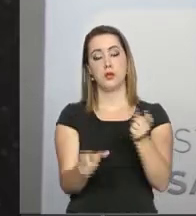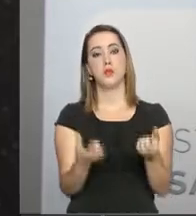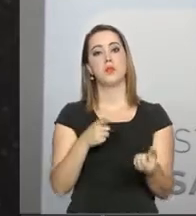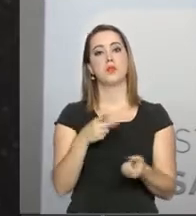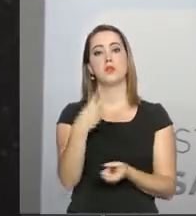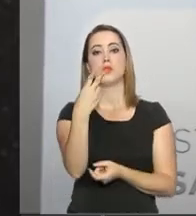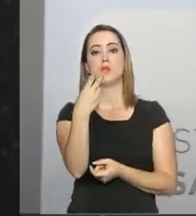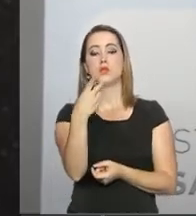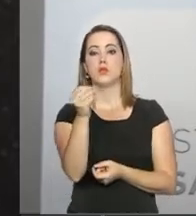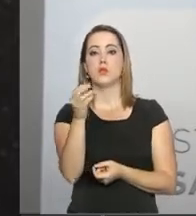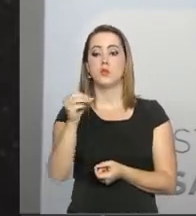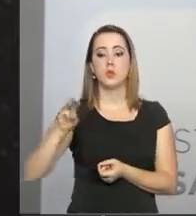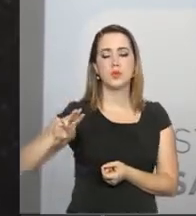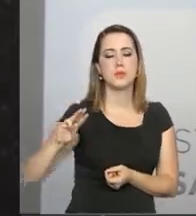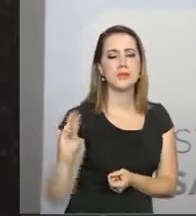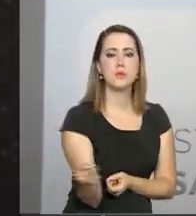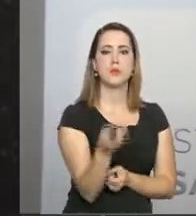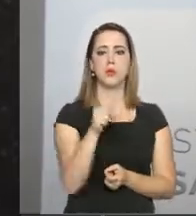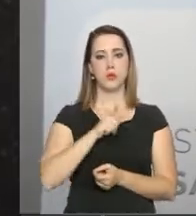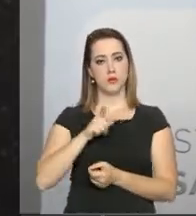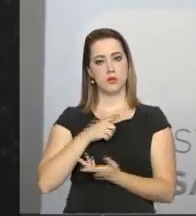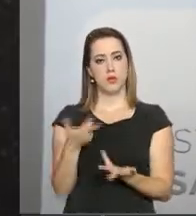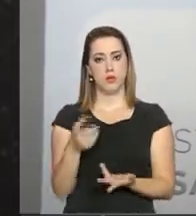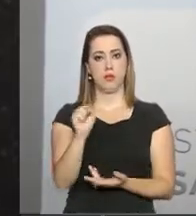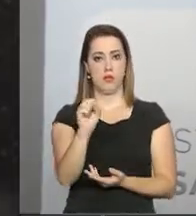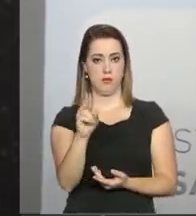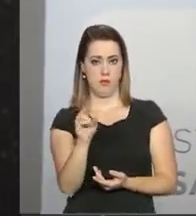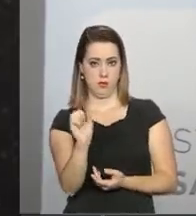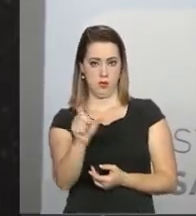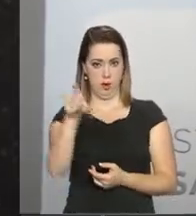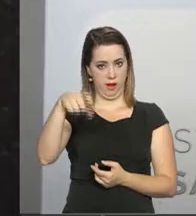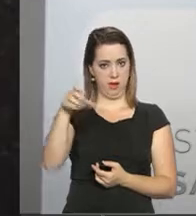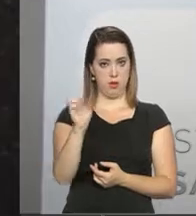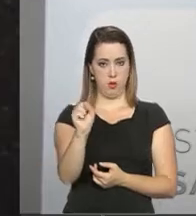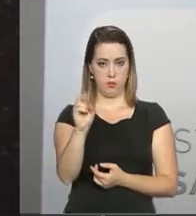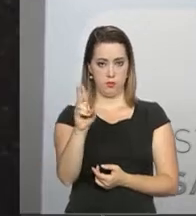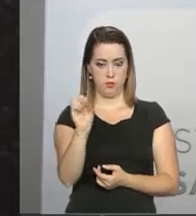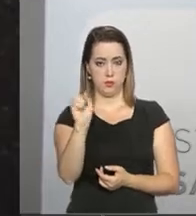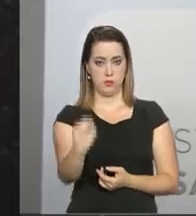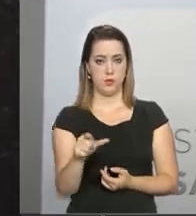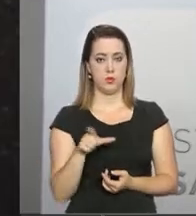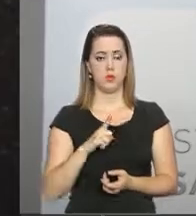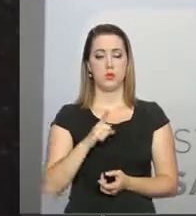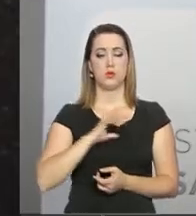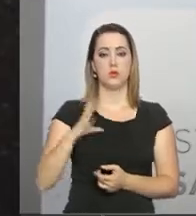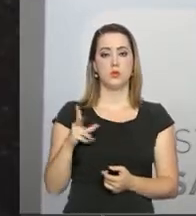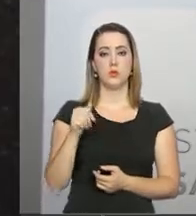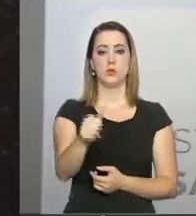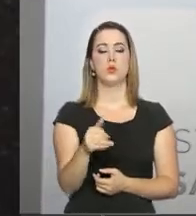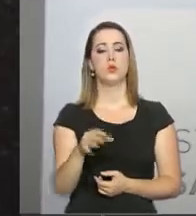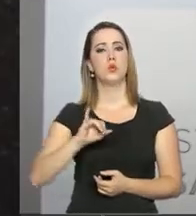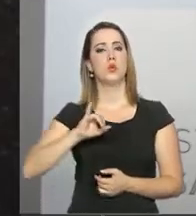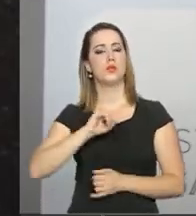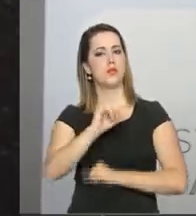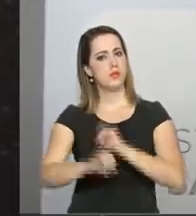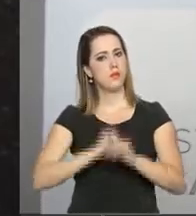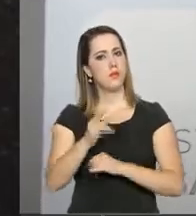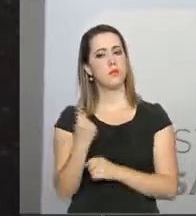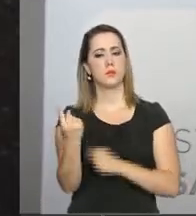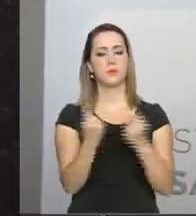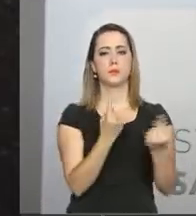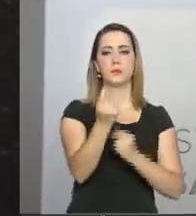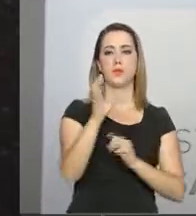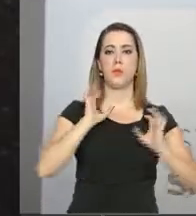dos 200 milhões de cartões de SUS, que terão todas as informações de cada cidadão